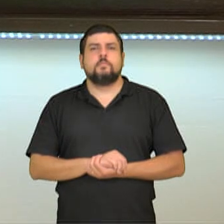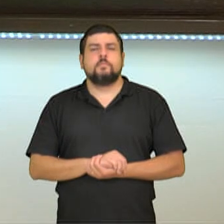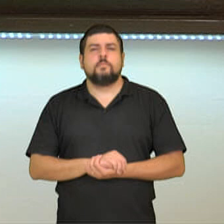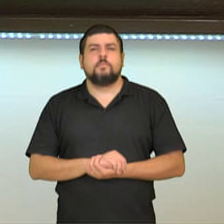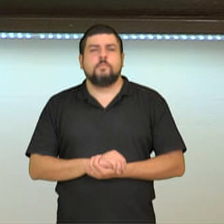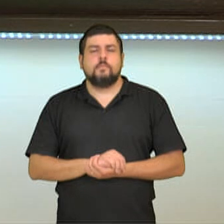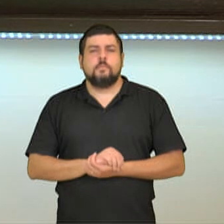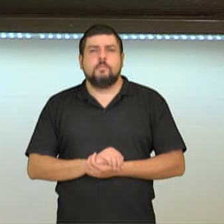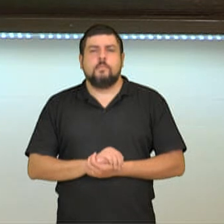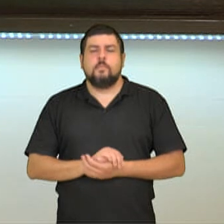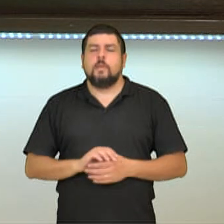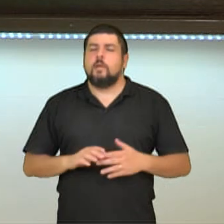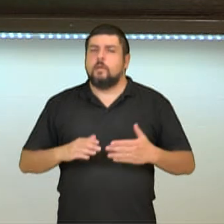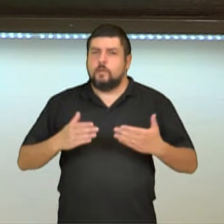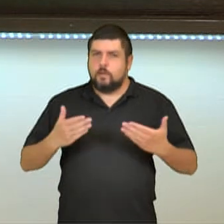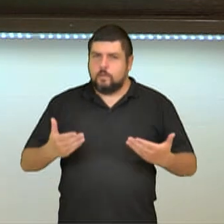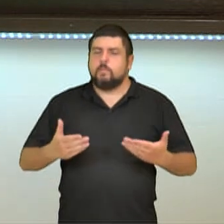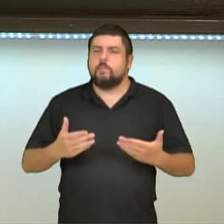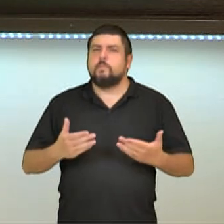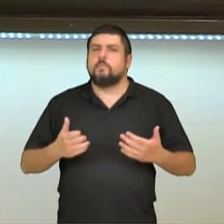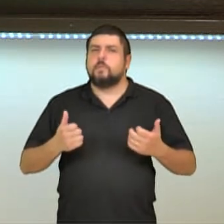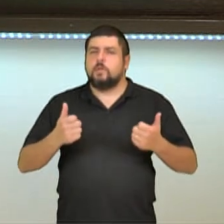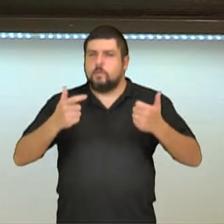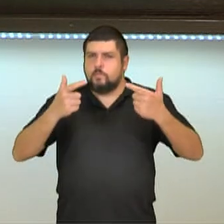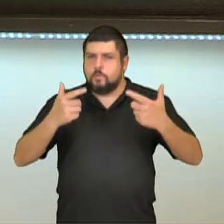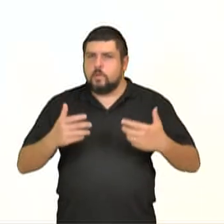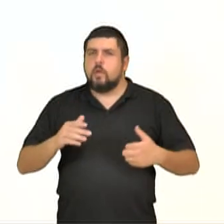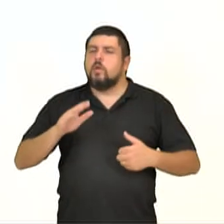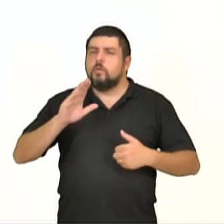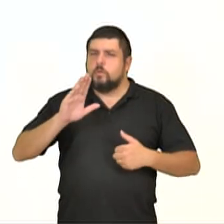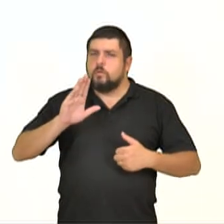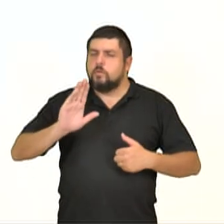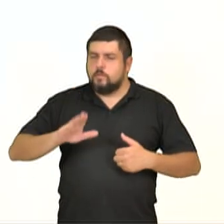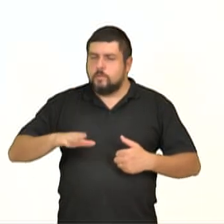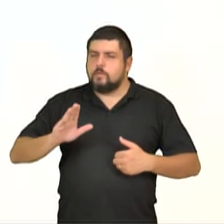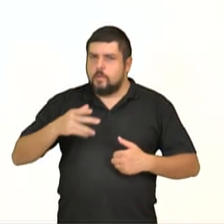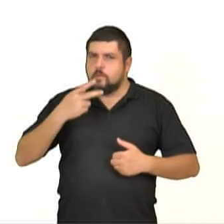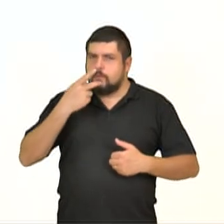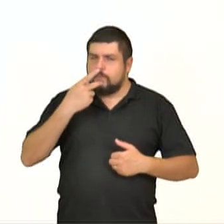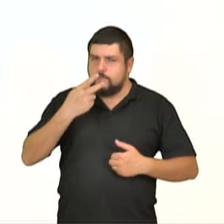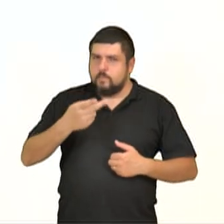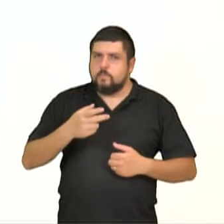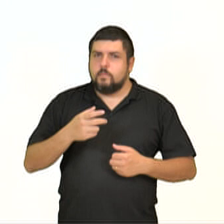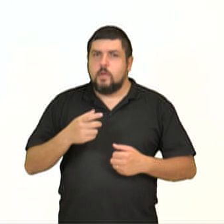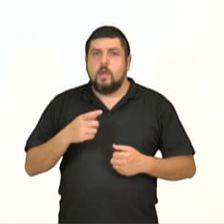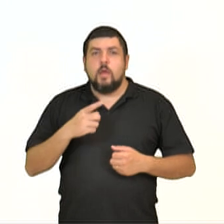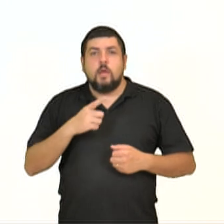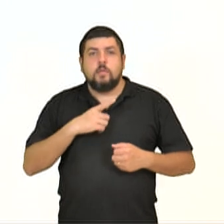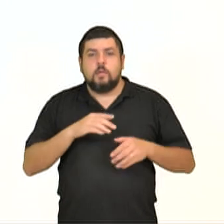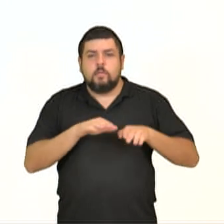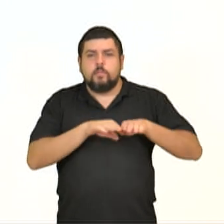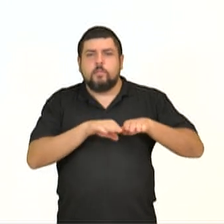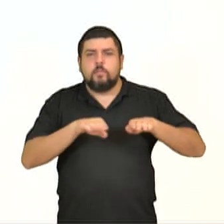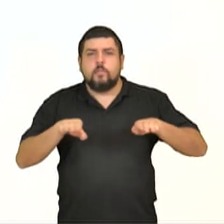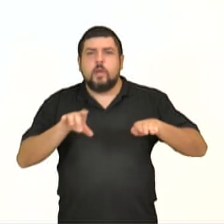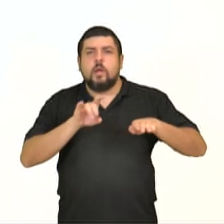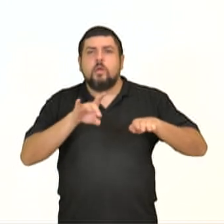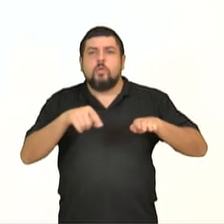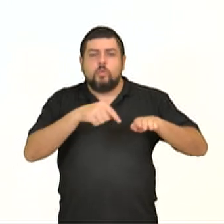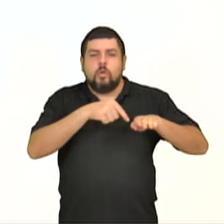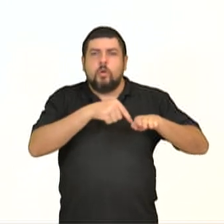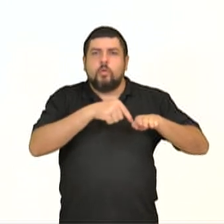Bom, a explicação para isso, a professora já falou, que é o quê? Que são bidimensionais, possuem duas medidas. Então, olha aqui, eu